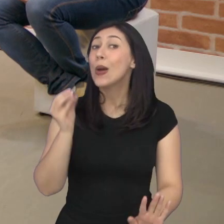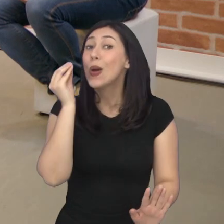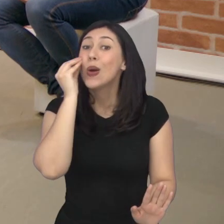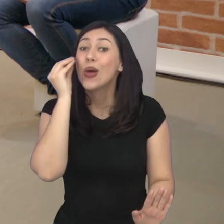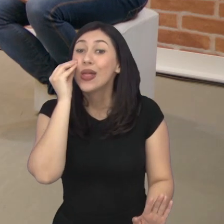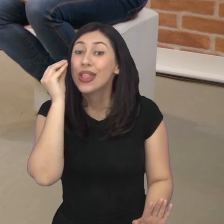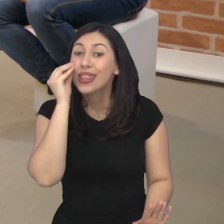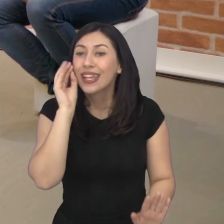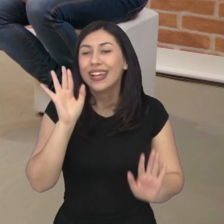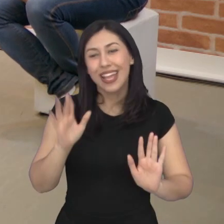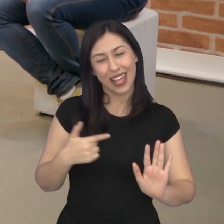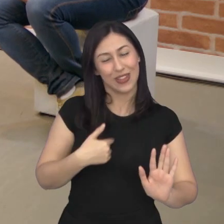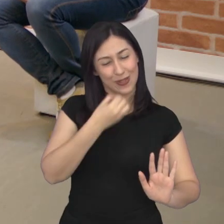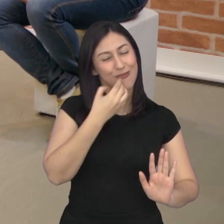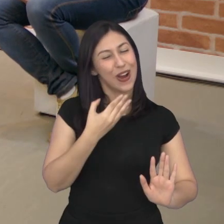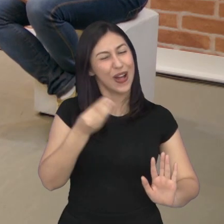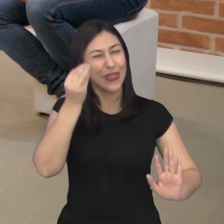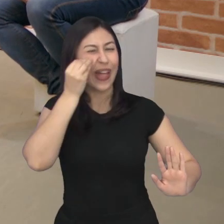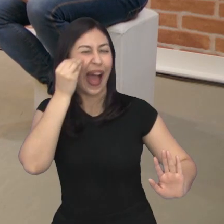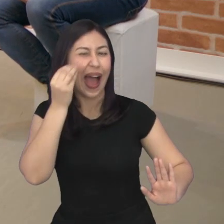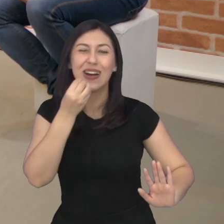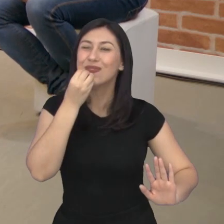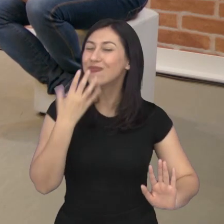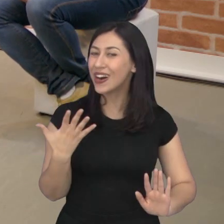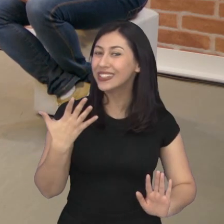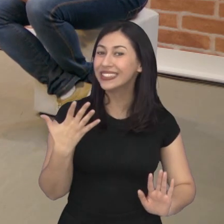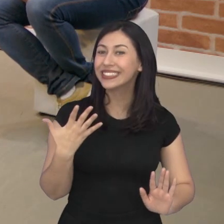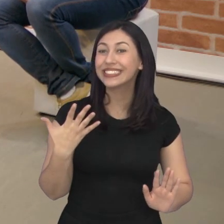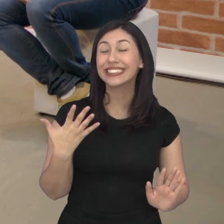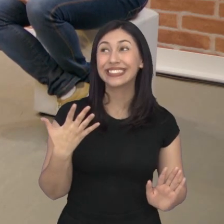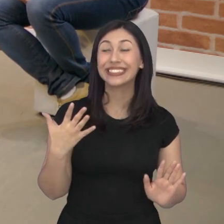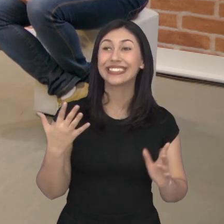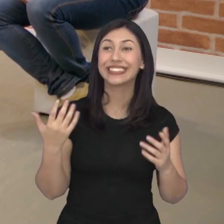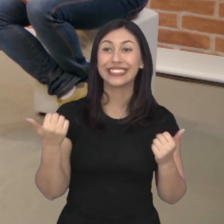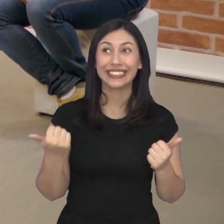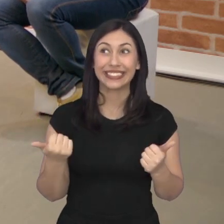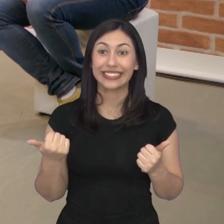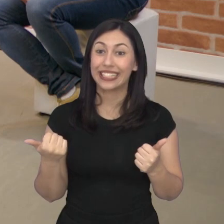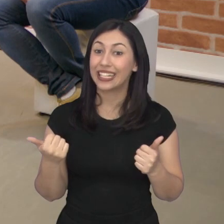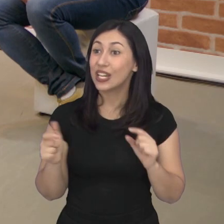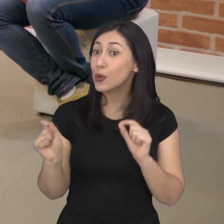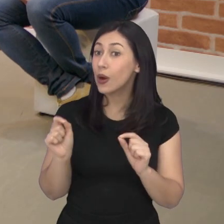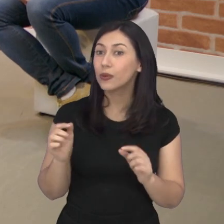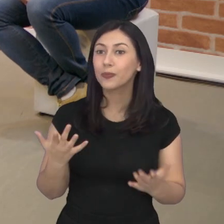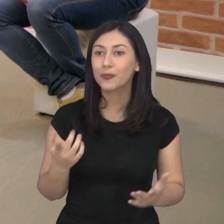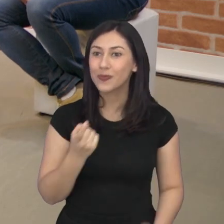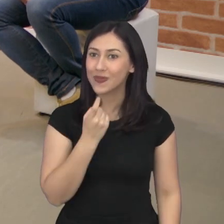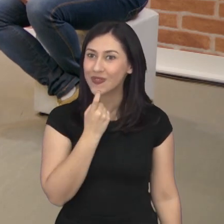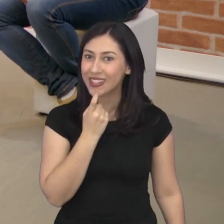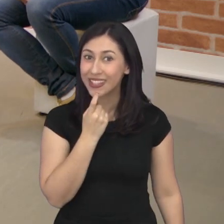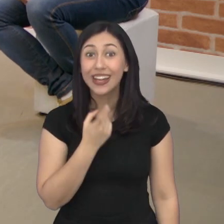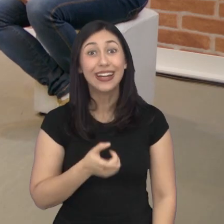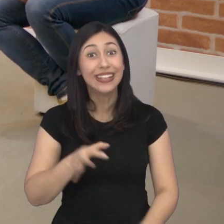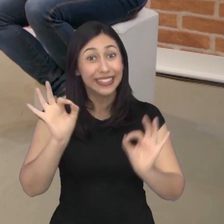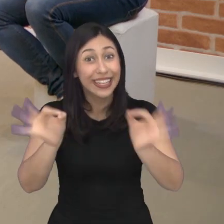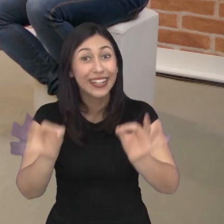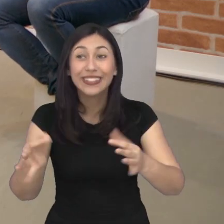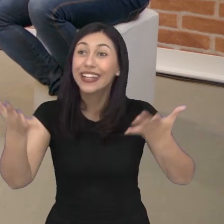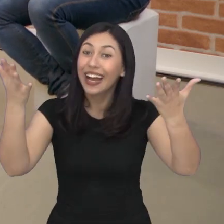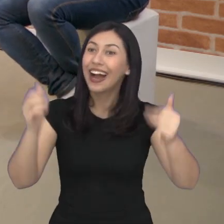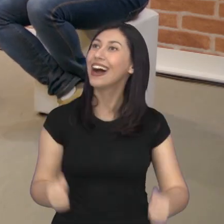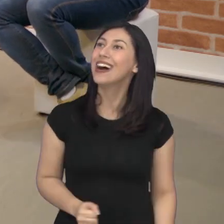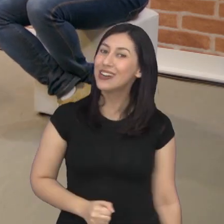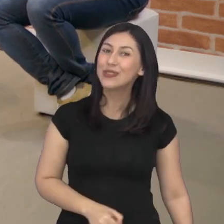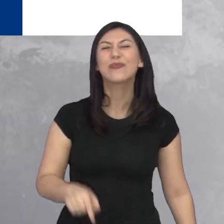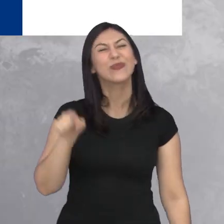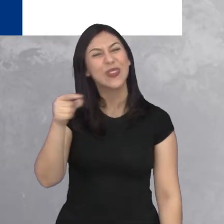eu vou chutar, hein? Pode chutar. E olha que eu sou bom de chute. E é Vocês ótimo. conhecem meu histórico. Essa eu sei. Ele acerta sempre. Qual é? É, Finlândia. Acertou! Olha